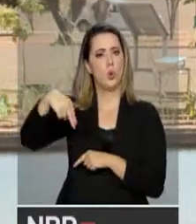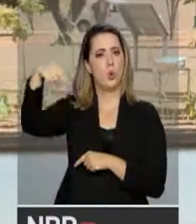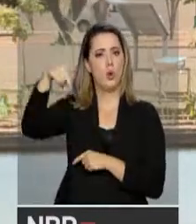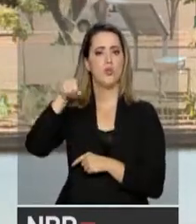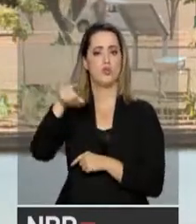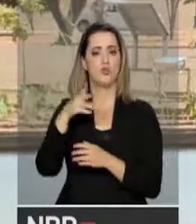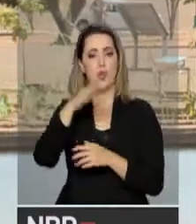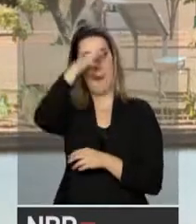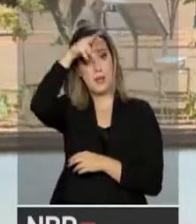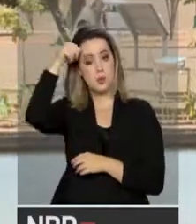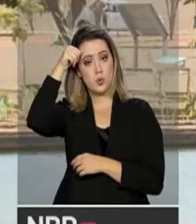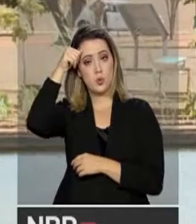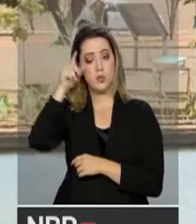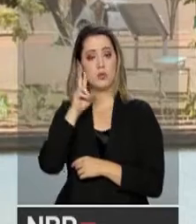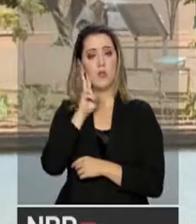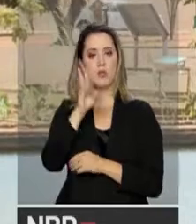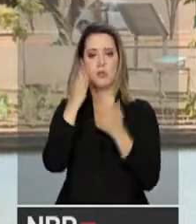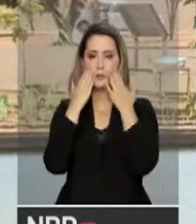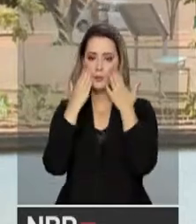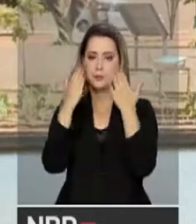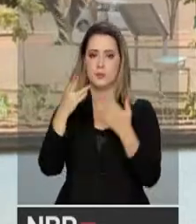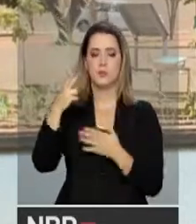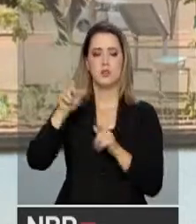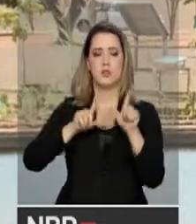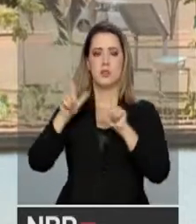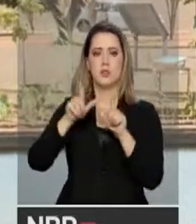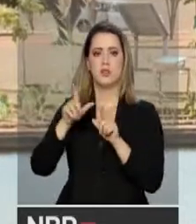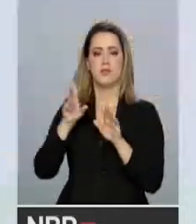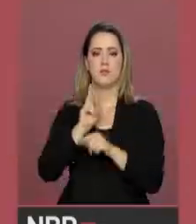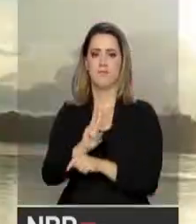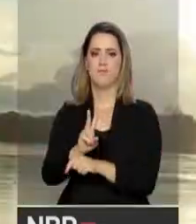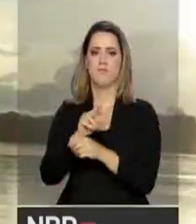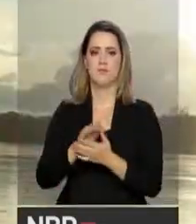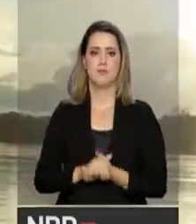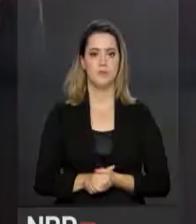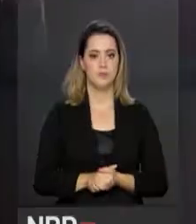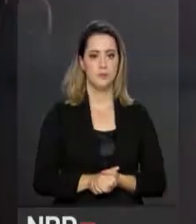na Amazônia. A reportagem é da TV Defesa. Dá uma olhada.